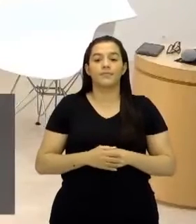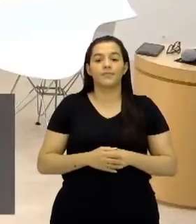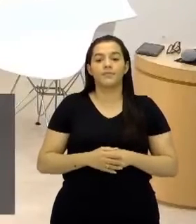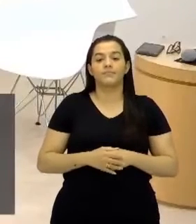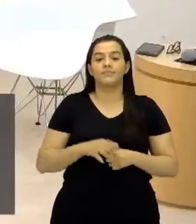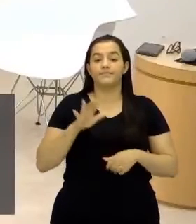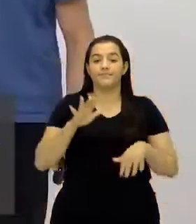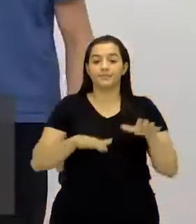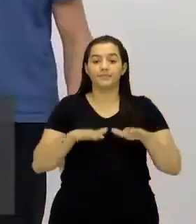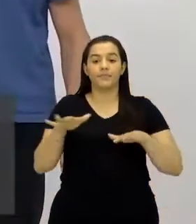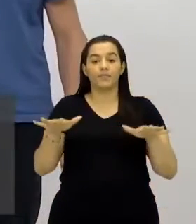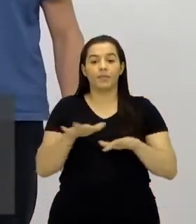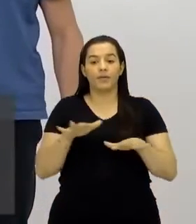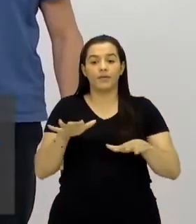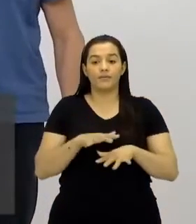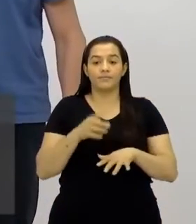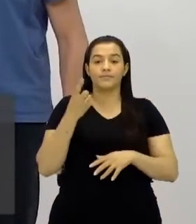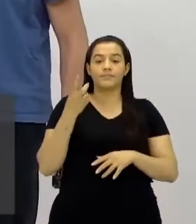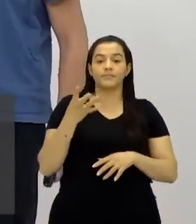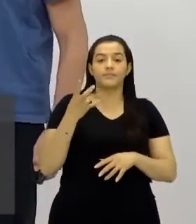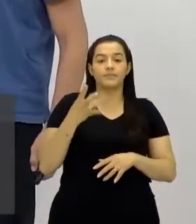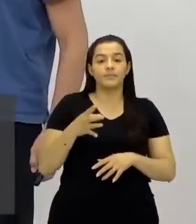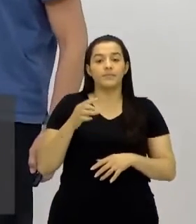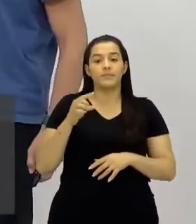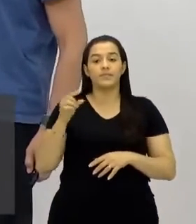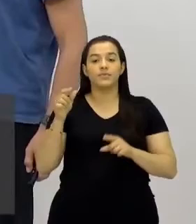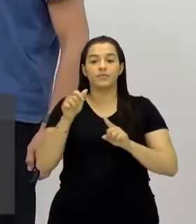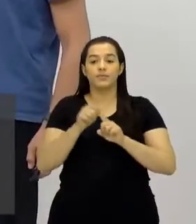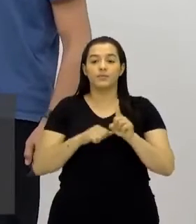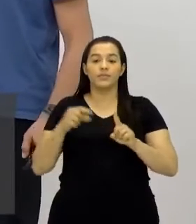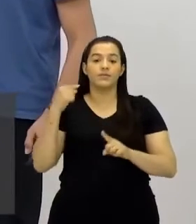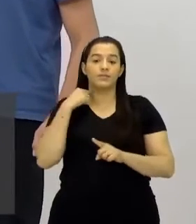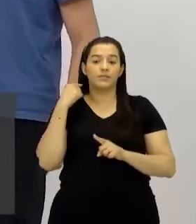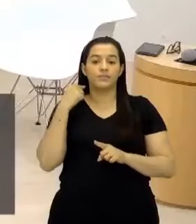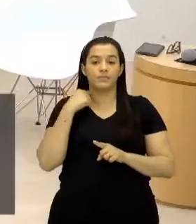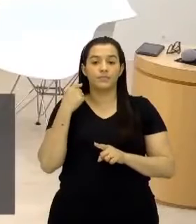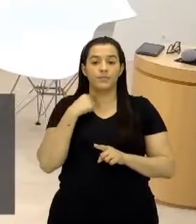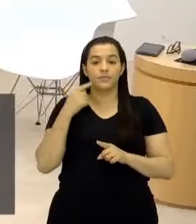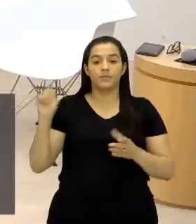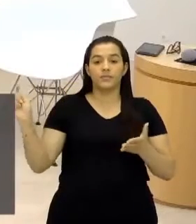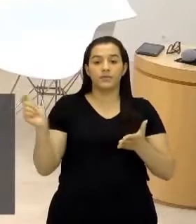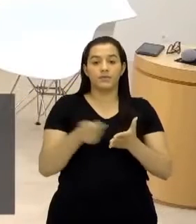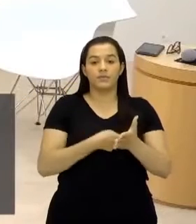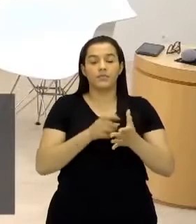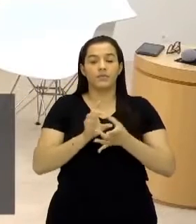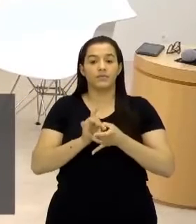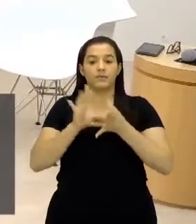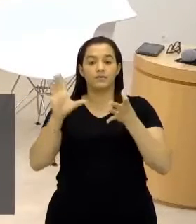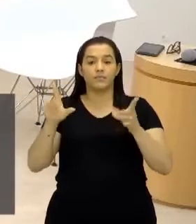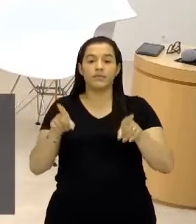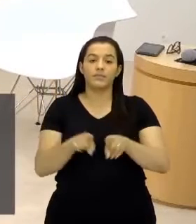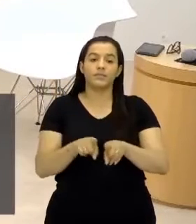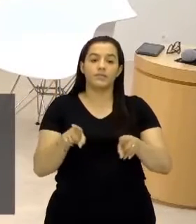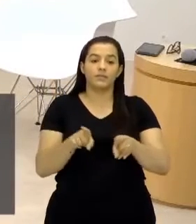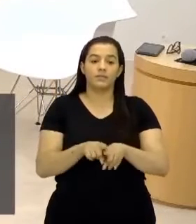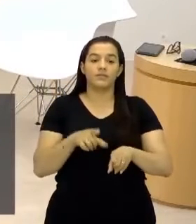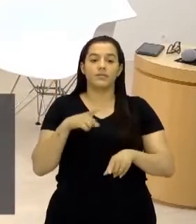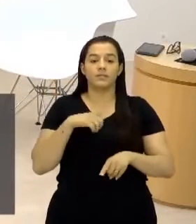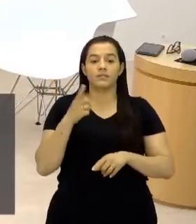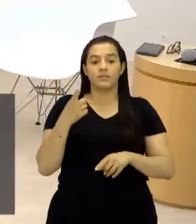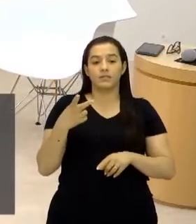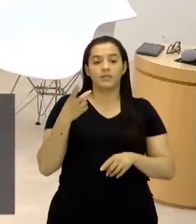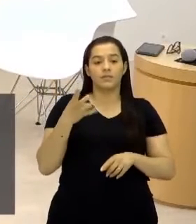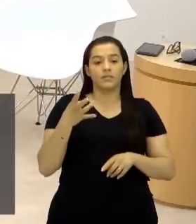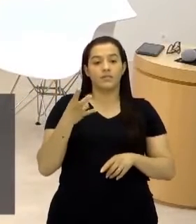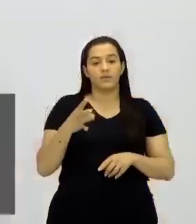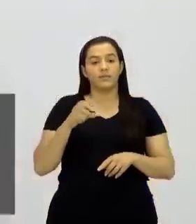que esse movimento aconteceu no dia 13 de maio. Coincidentemente, né? A assinatura da libertação lá dos escravos, né? Poxa. No dia 13 de